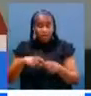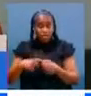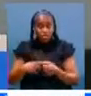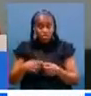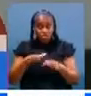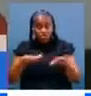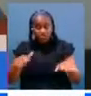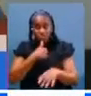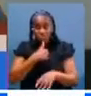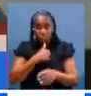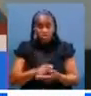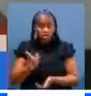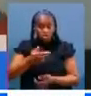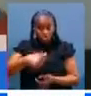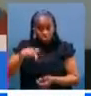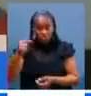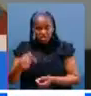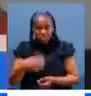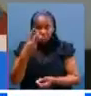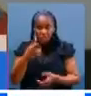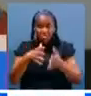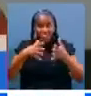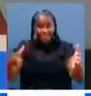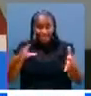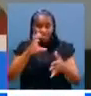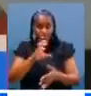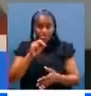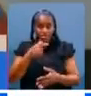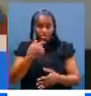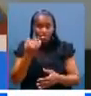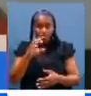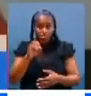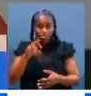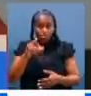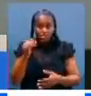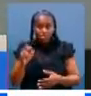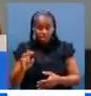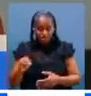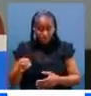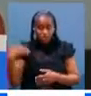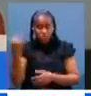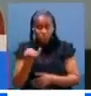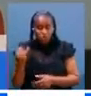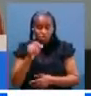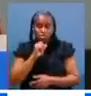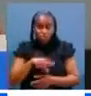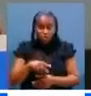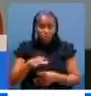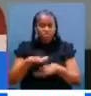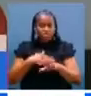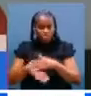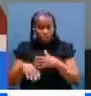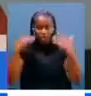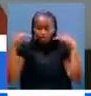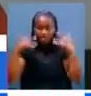Nós temos em consórcio exatamente três grandes categorias de instituições que podem produzir informação,